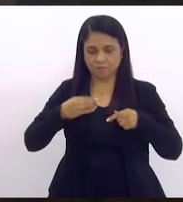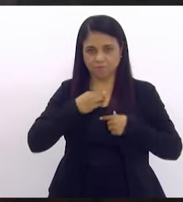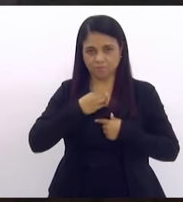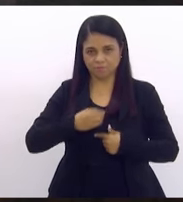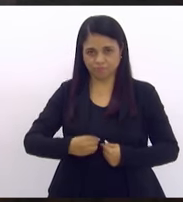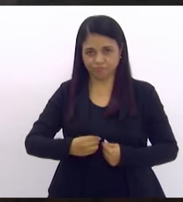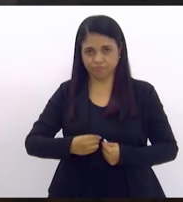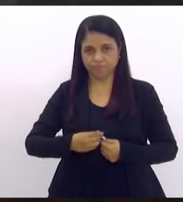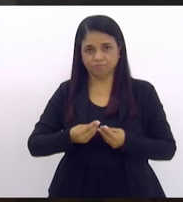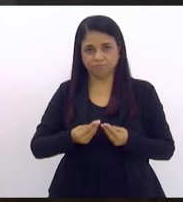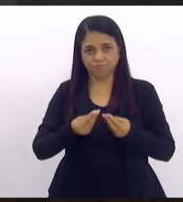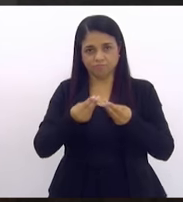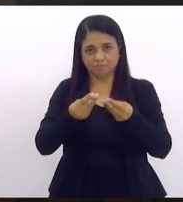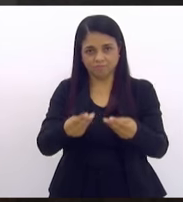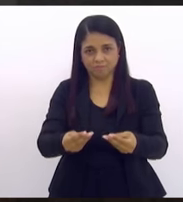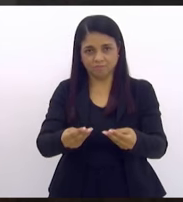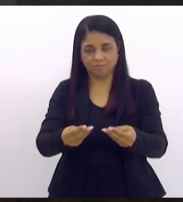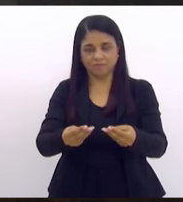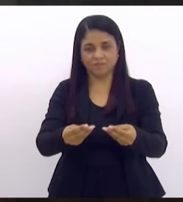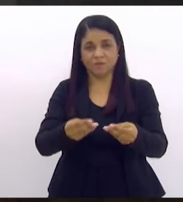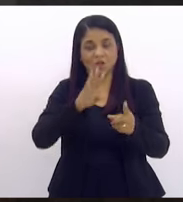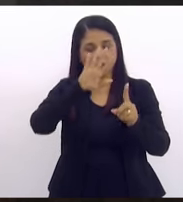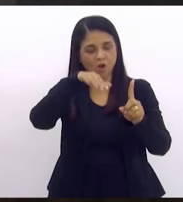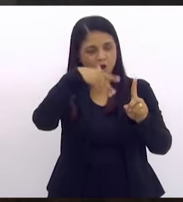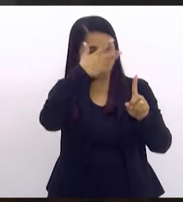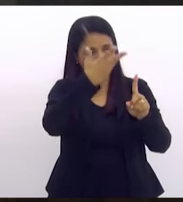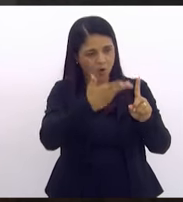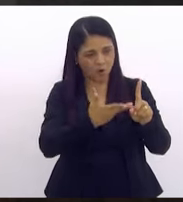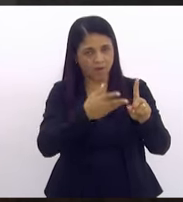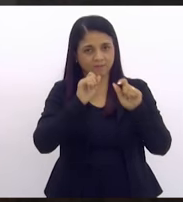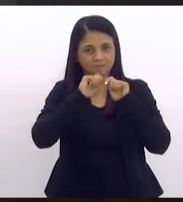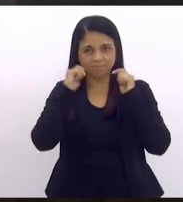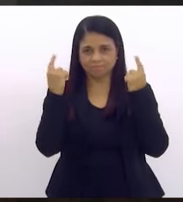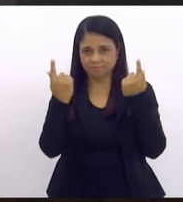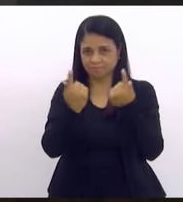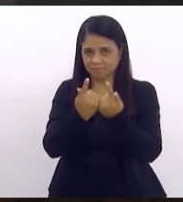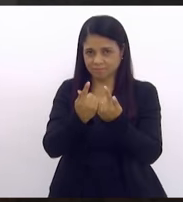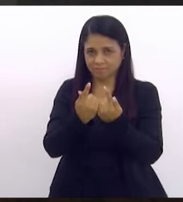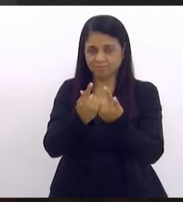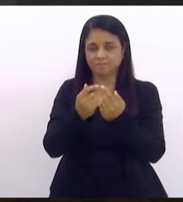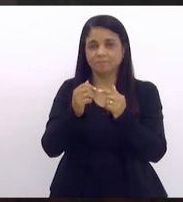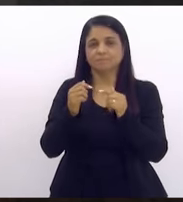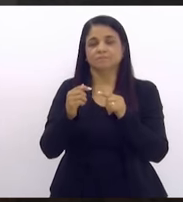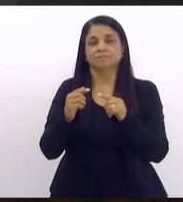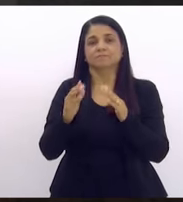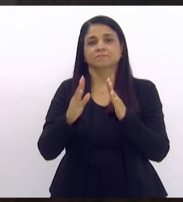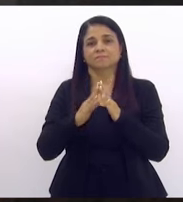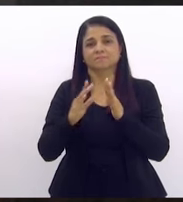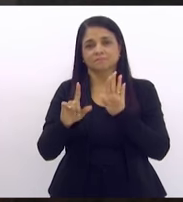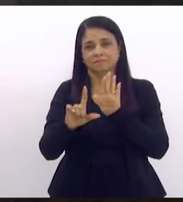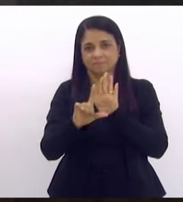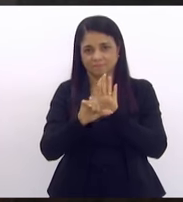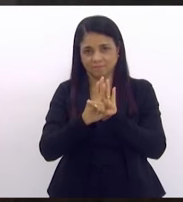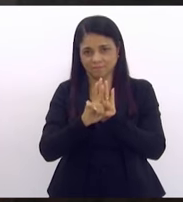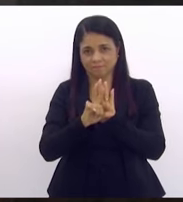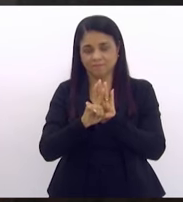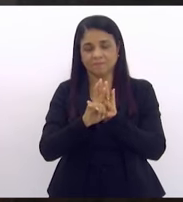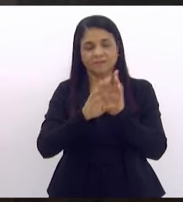Tiradentes maior honraria oferecida por essa casa Legislativa ao nosso homen